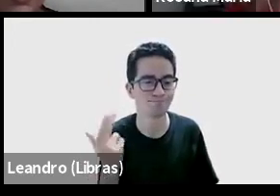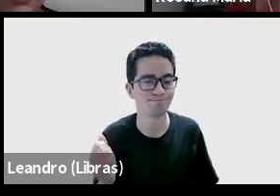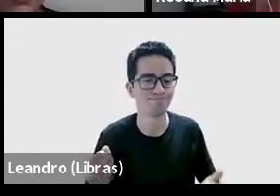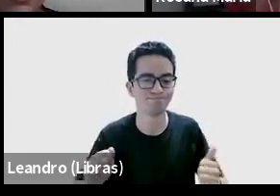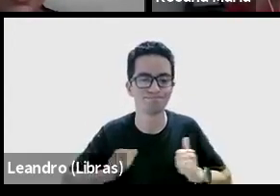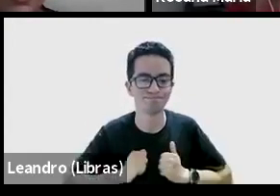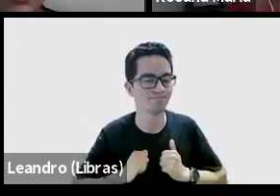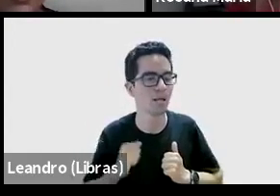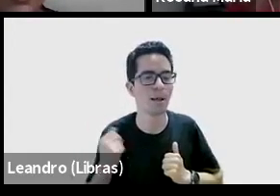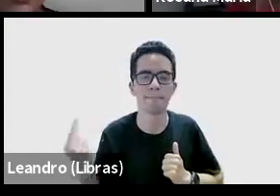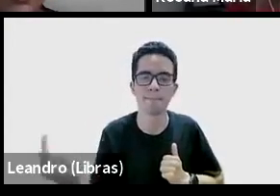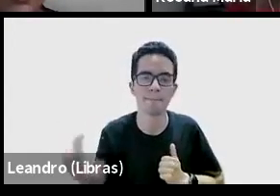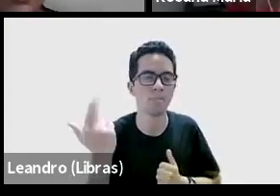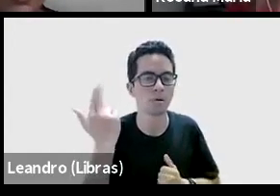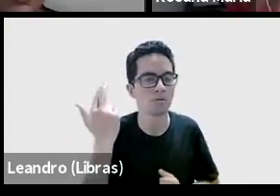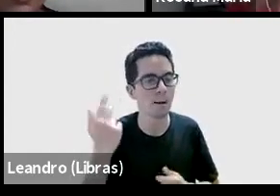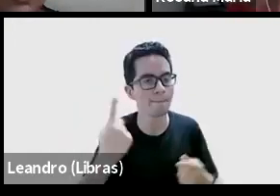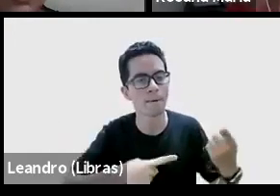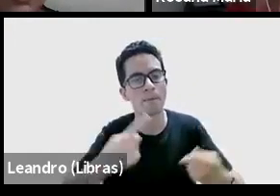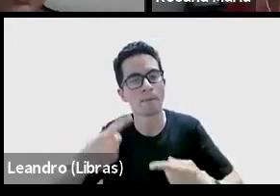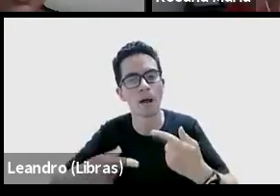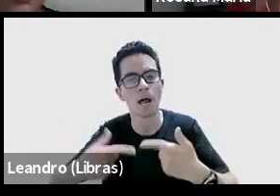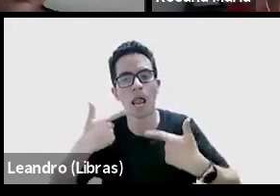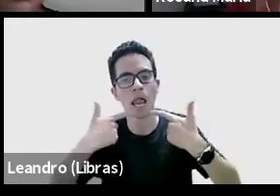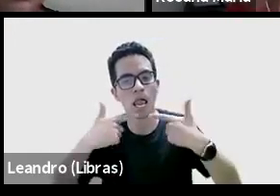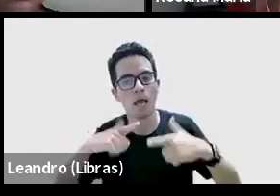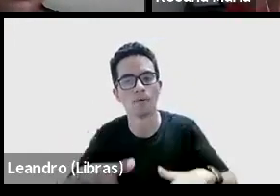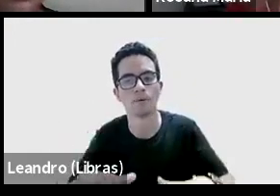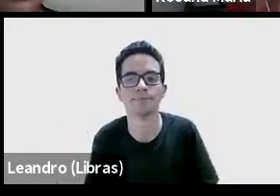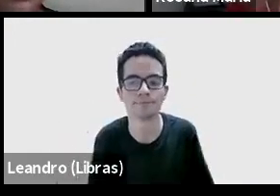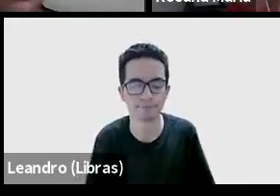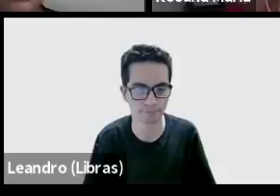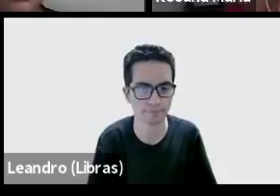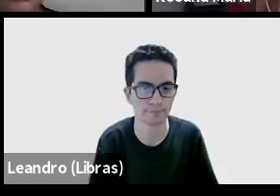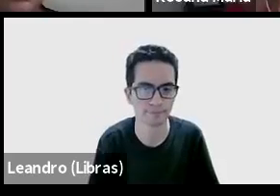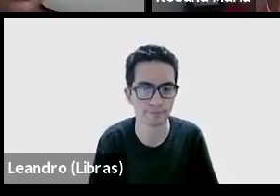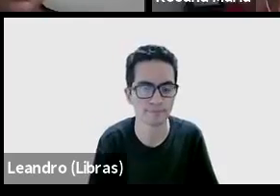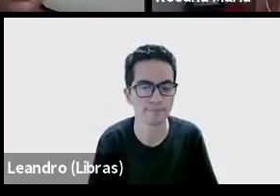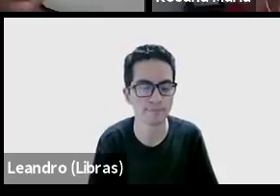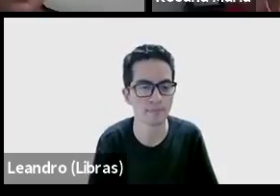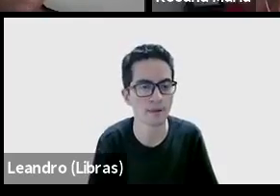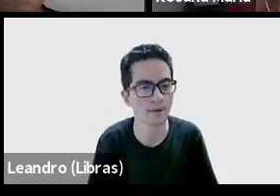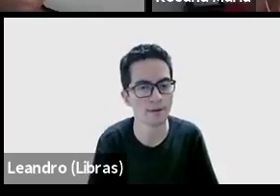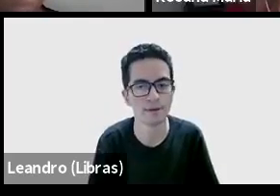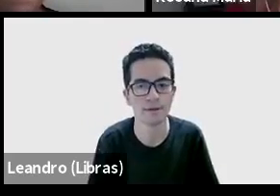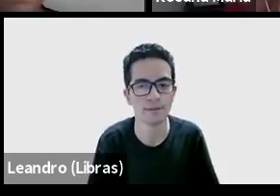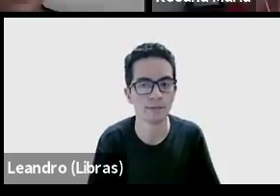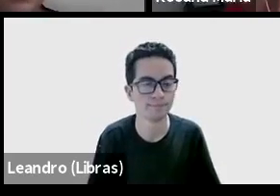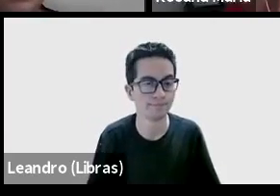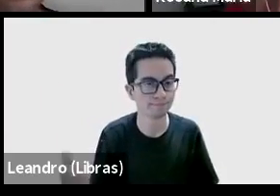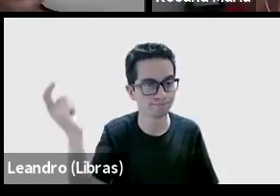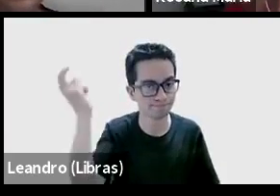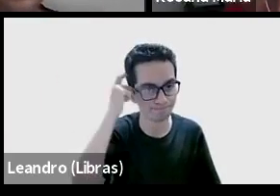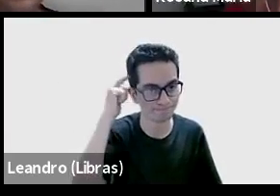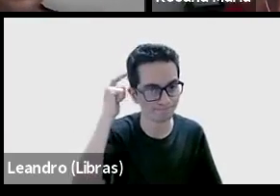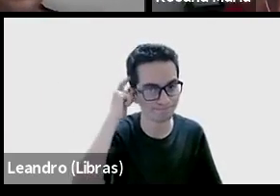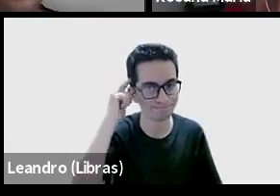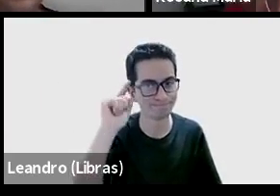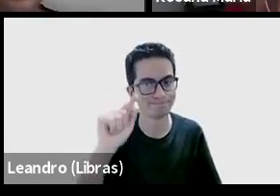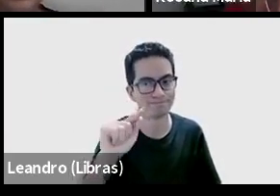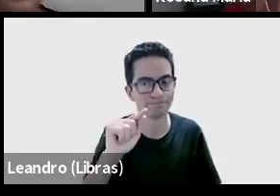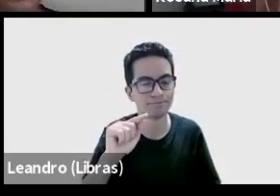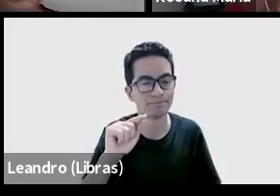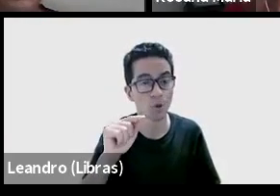você discute questões de linguagem, quando você advoga por certas questões. Só que isso, eu coloquei na minha pergunta lá, é tanto uma questão